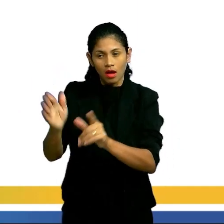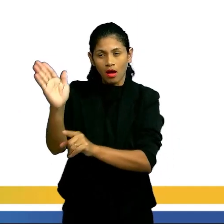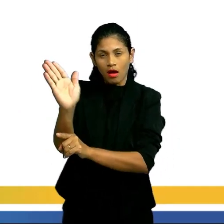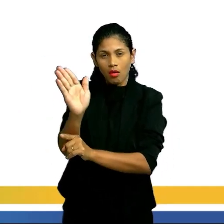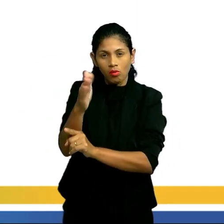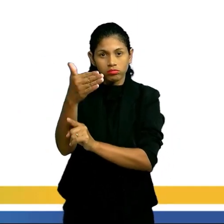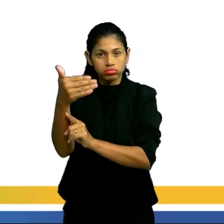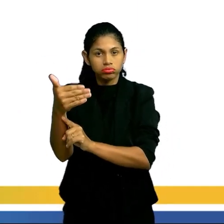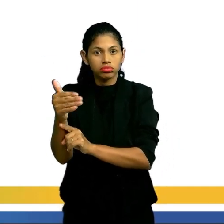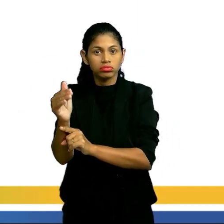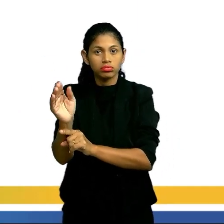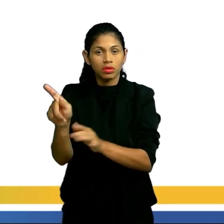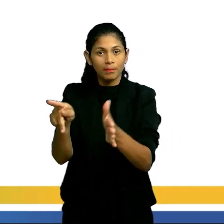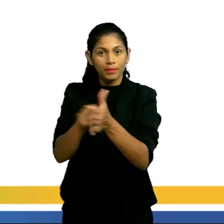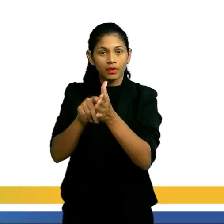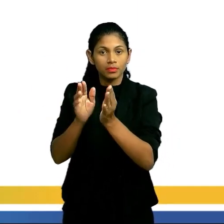questão.